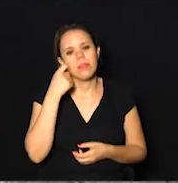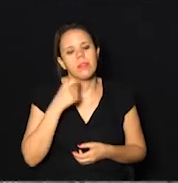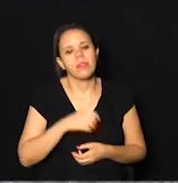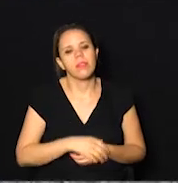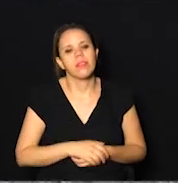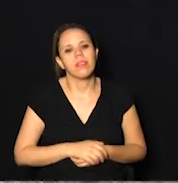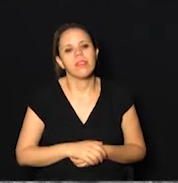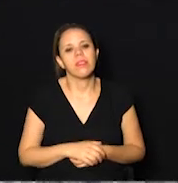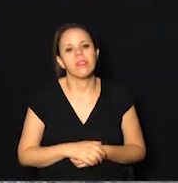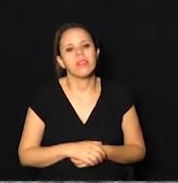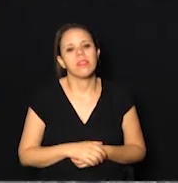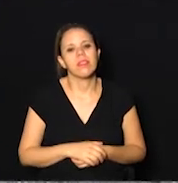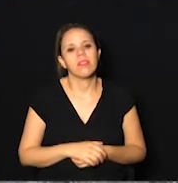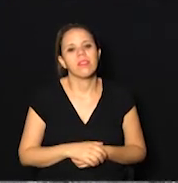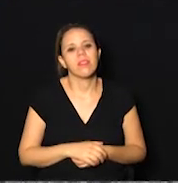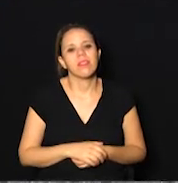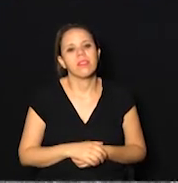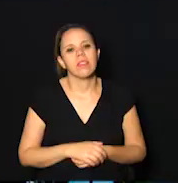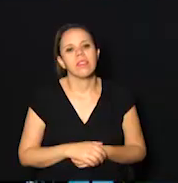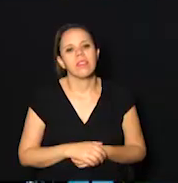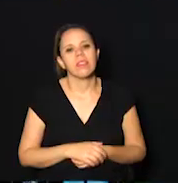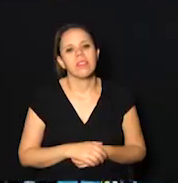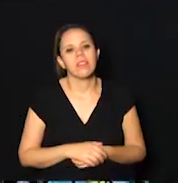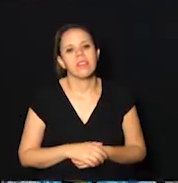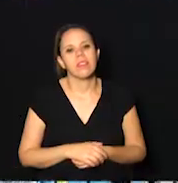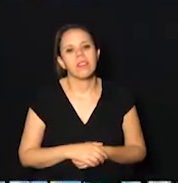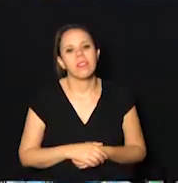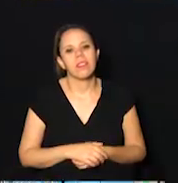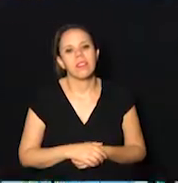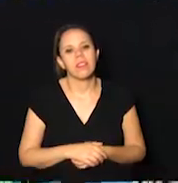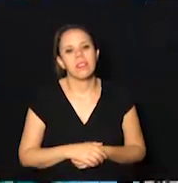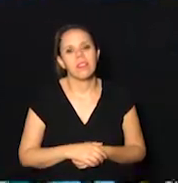do mês o fit